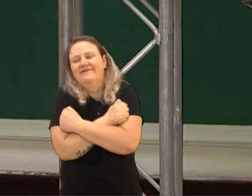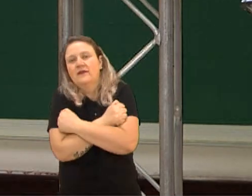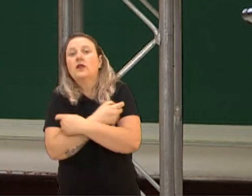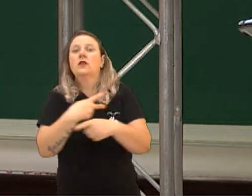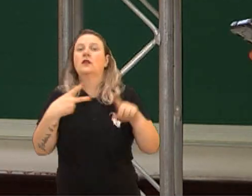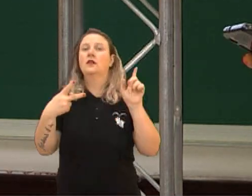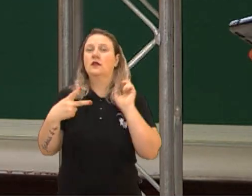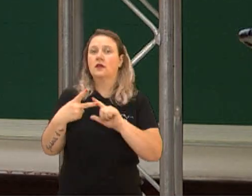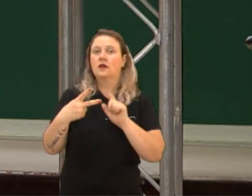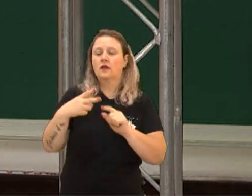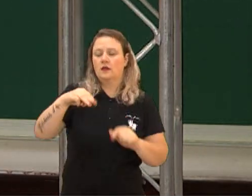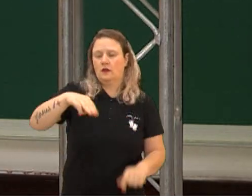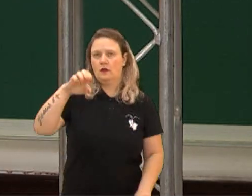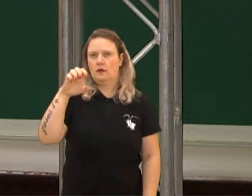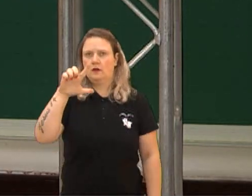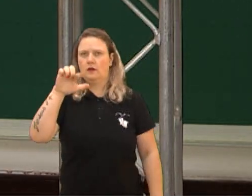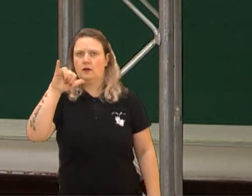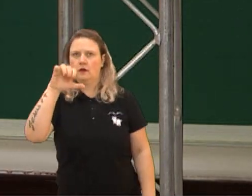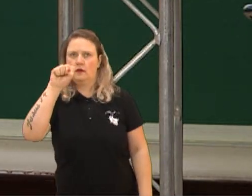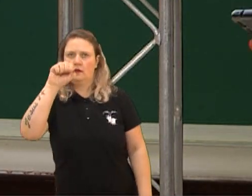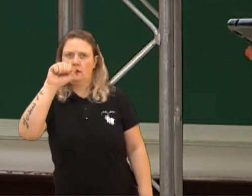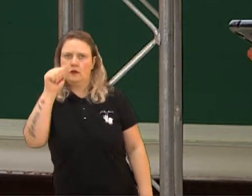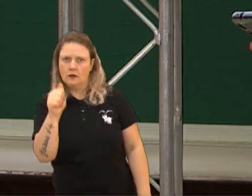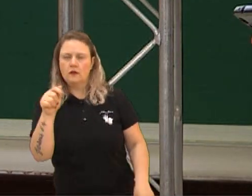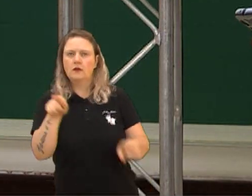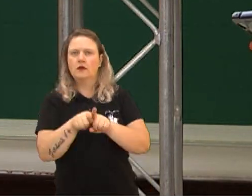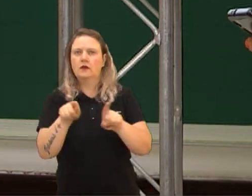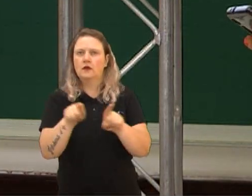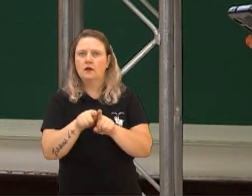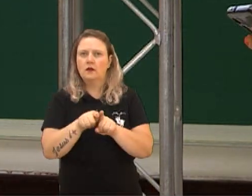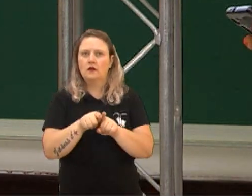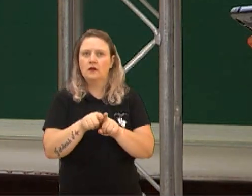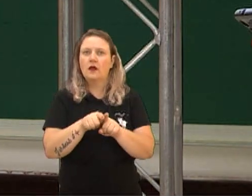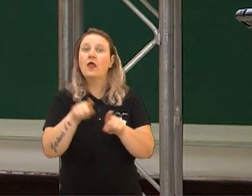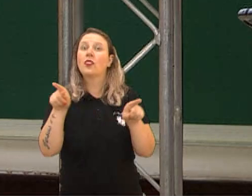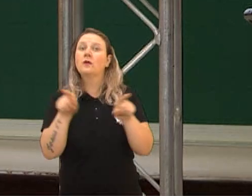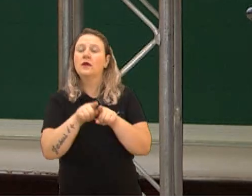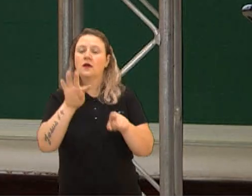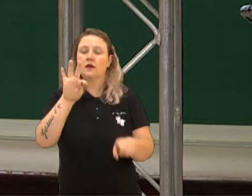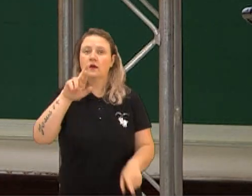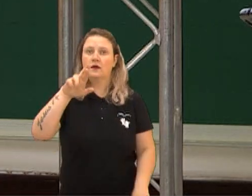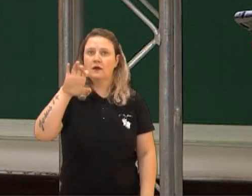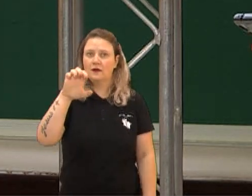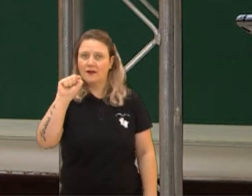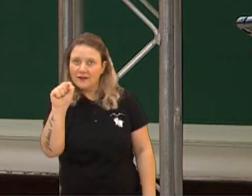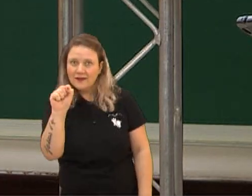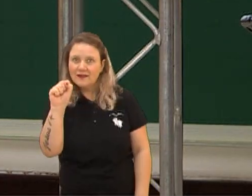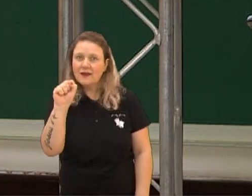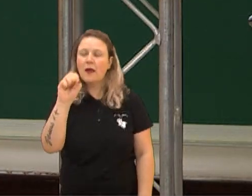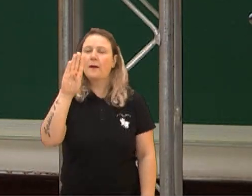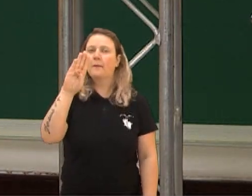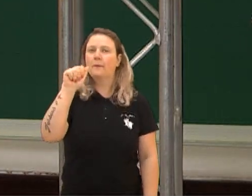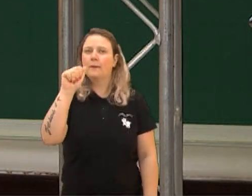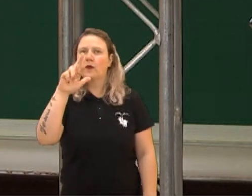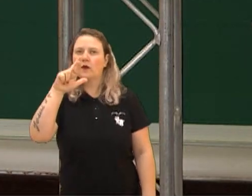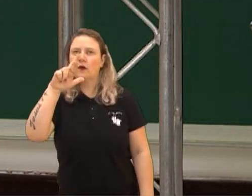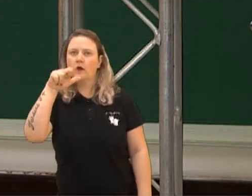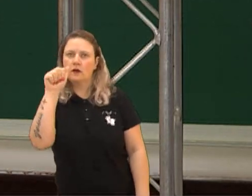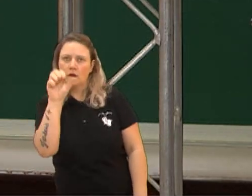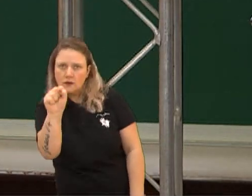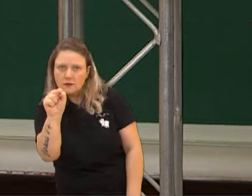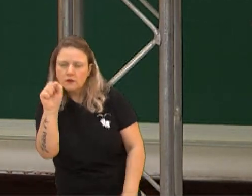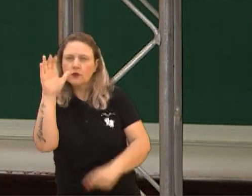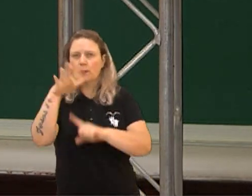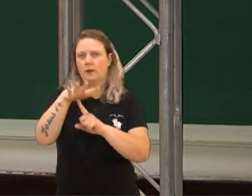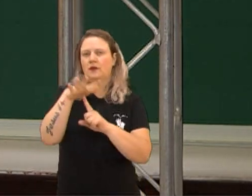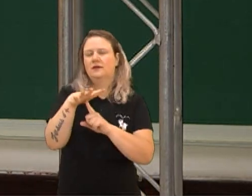Também a gente tem aqui a Melissa, da Escola Estadual Princesa, de 3 Barras do Paraná. Meus parabéns por estarem aí, né, prestigiando